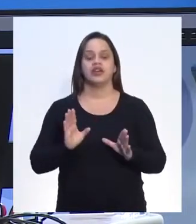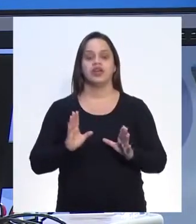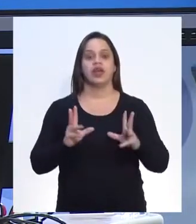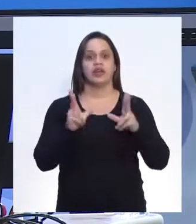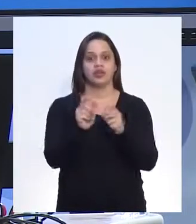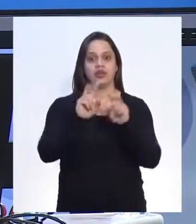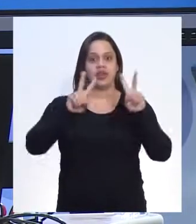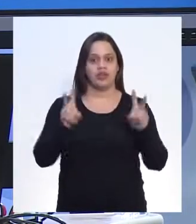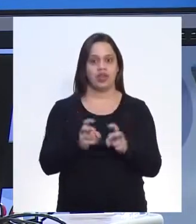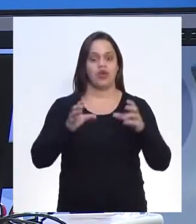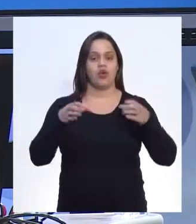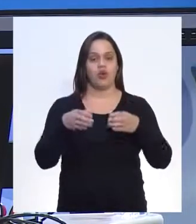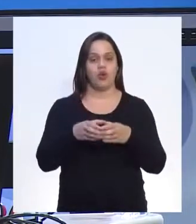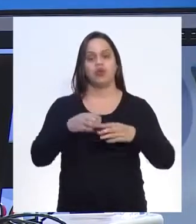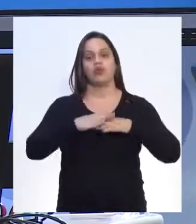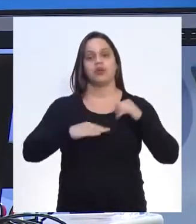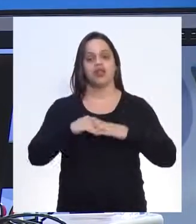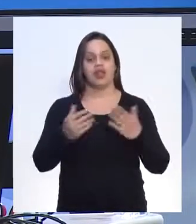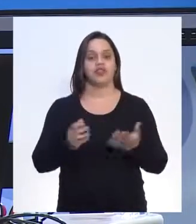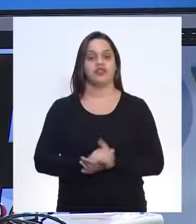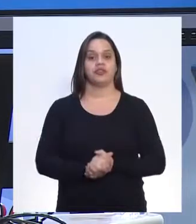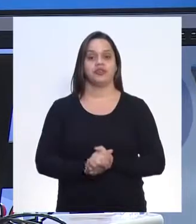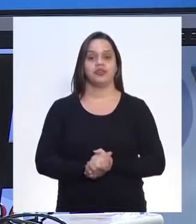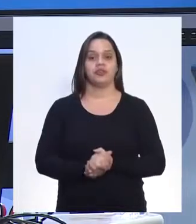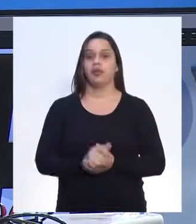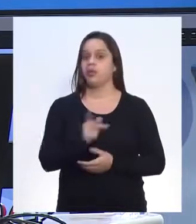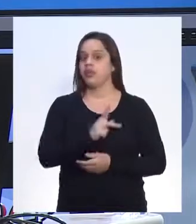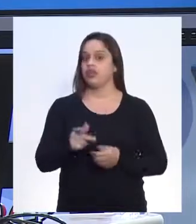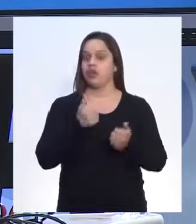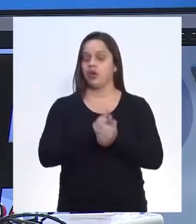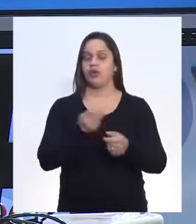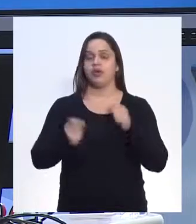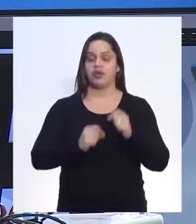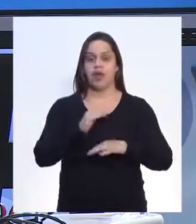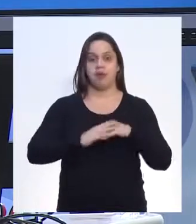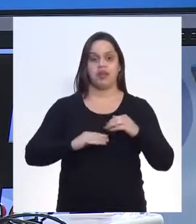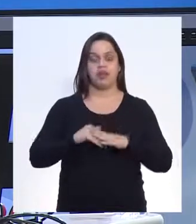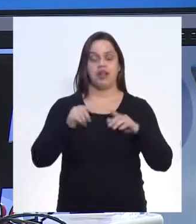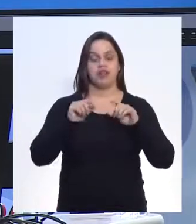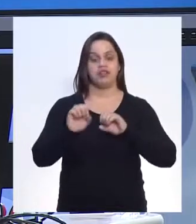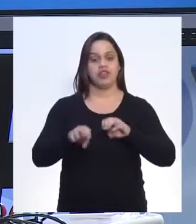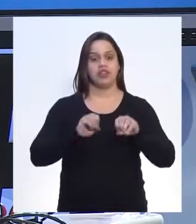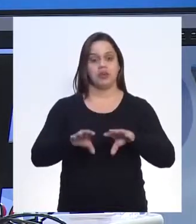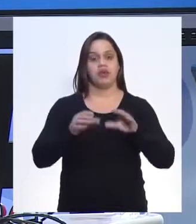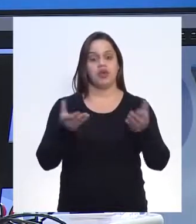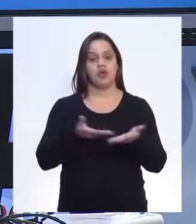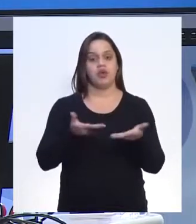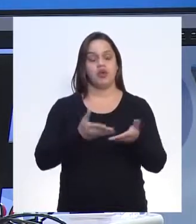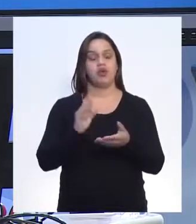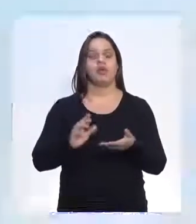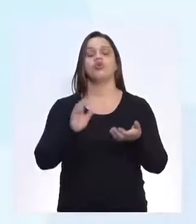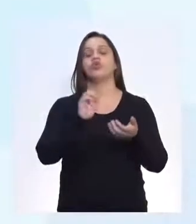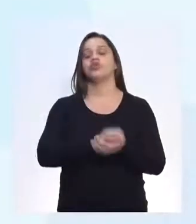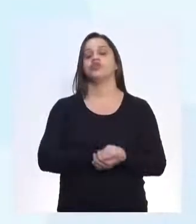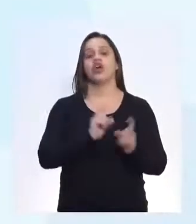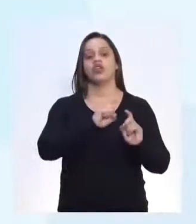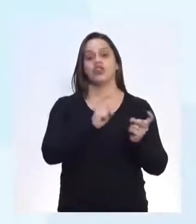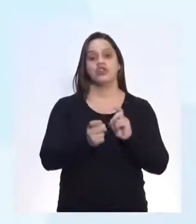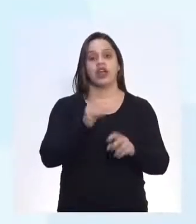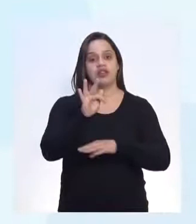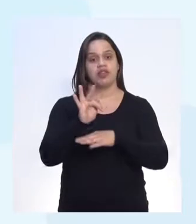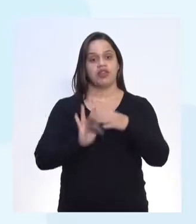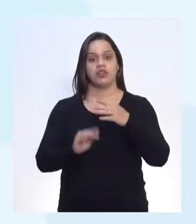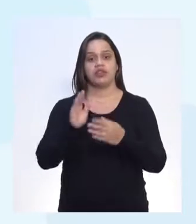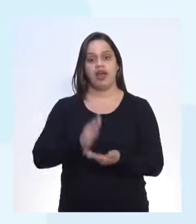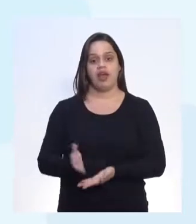de habilidades, tudo bem? Então, para a gente aí, para os nossos professores, a habilidade que nós vamos trabalhar hoje, associadas às frações, vai aparecer